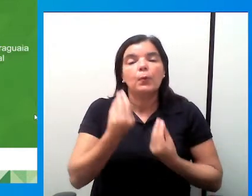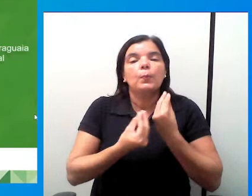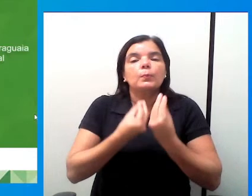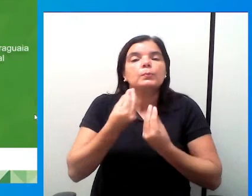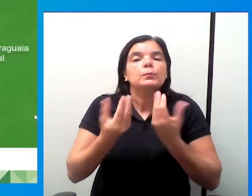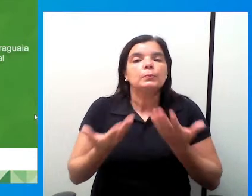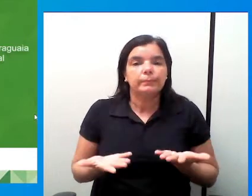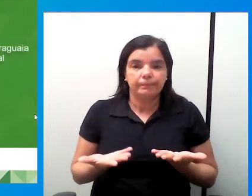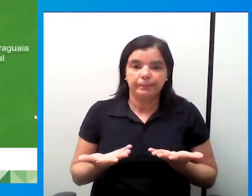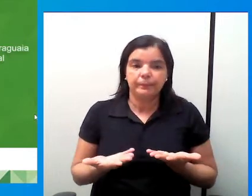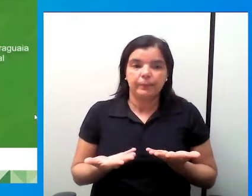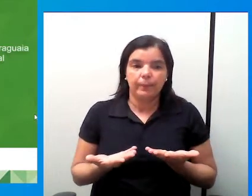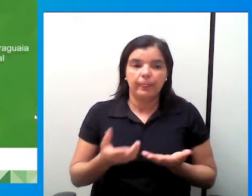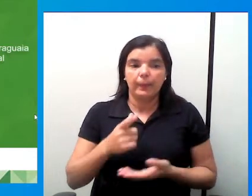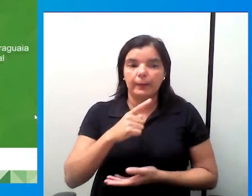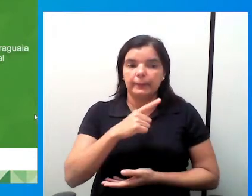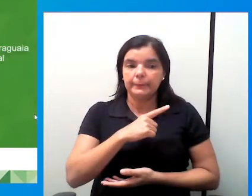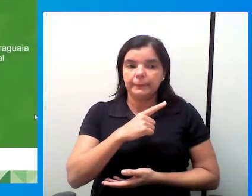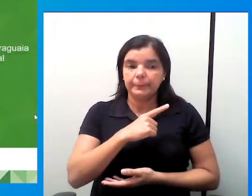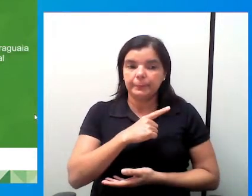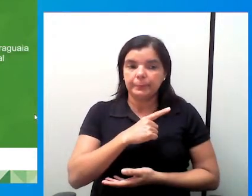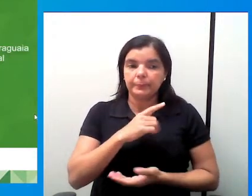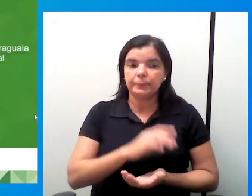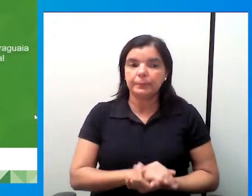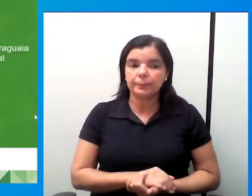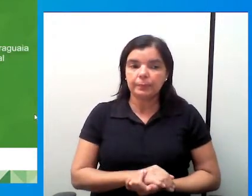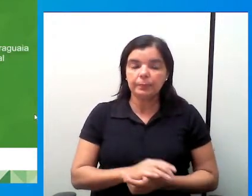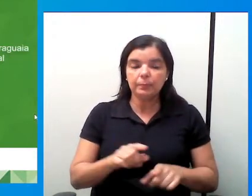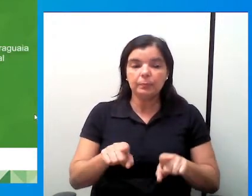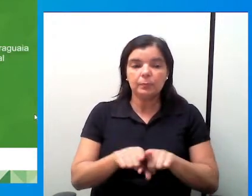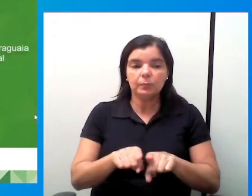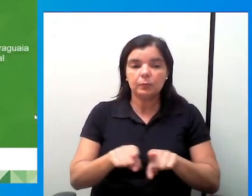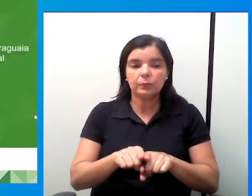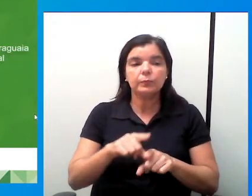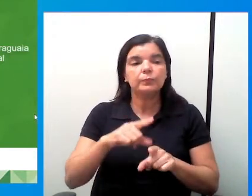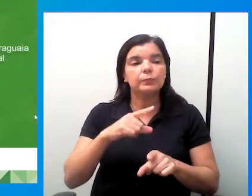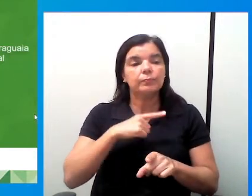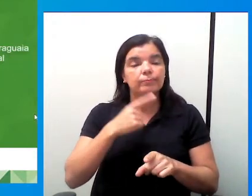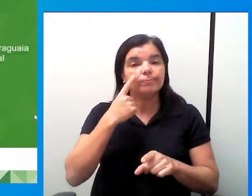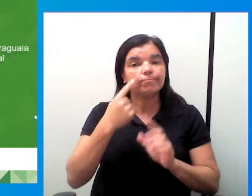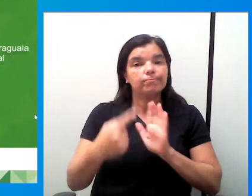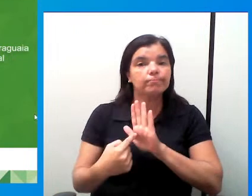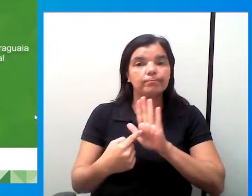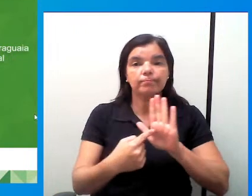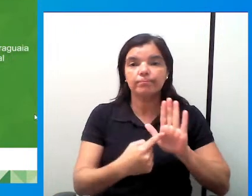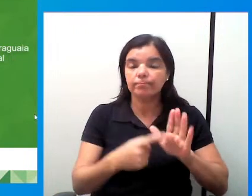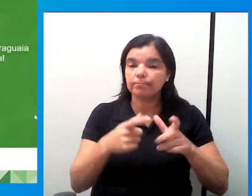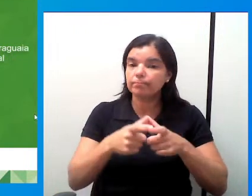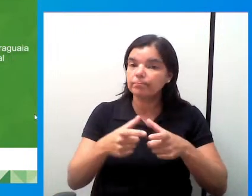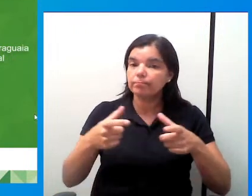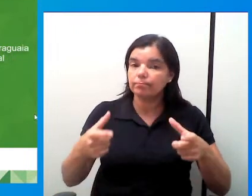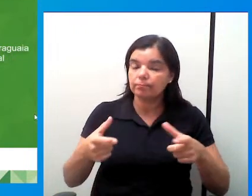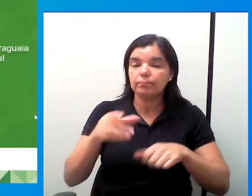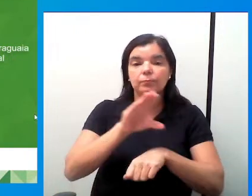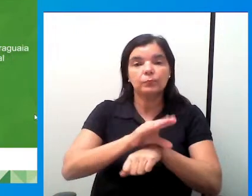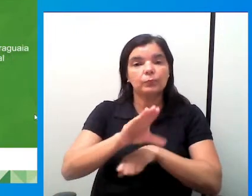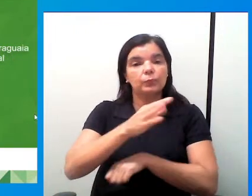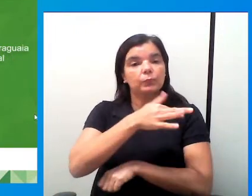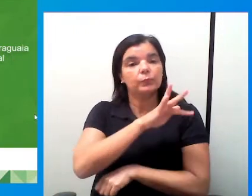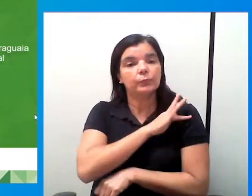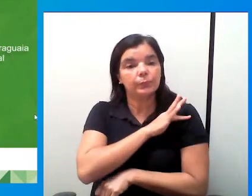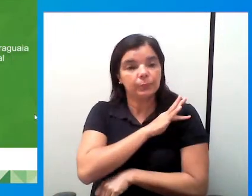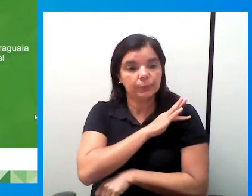dialógica. E aí nós temos a curricularização para maximizar isso, porque nós estamos trazendo a extensão para dentro dos cursos